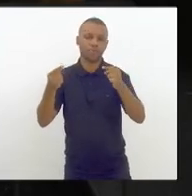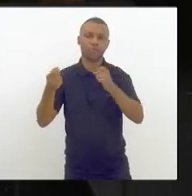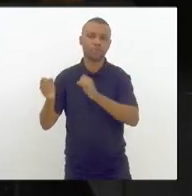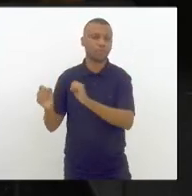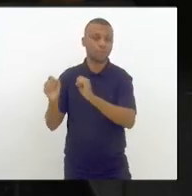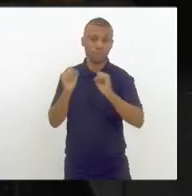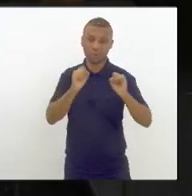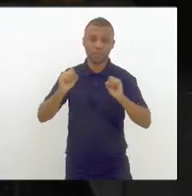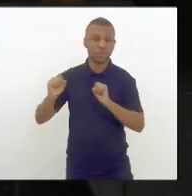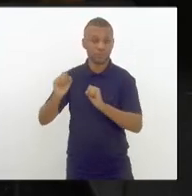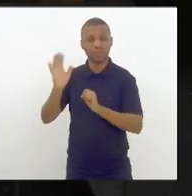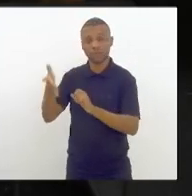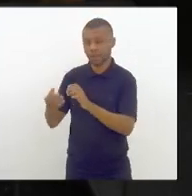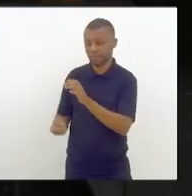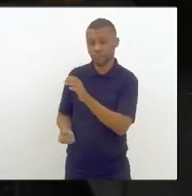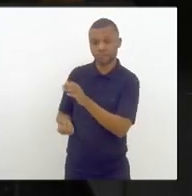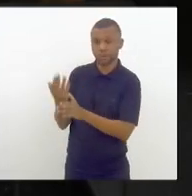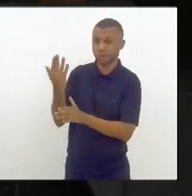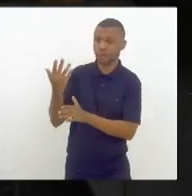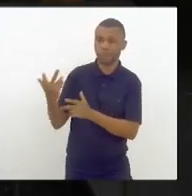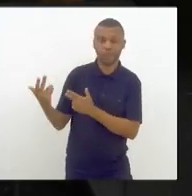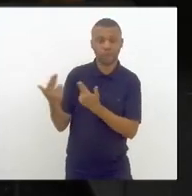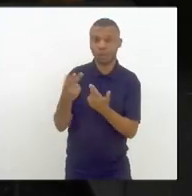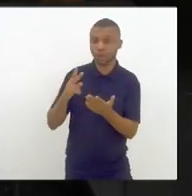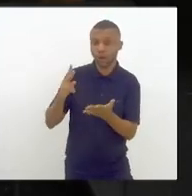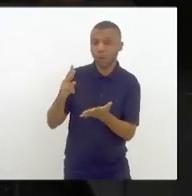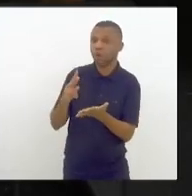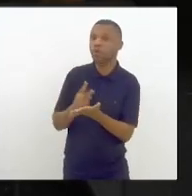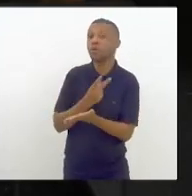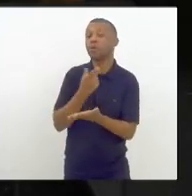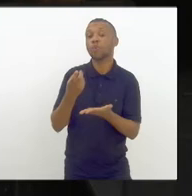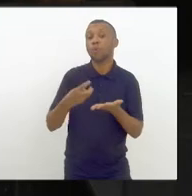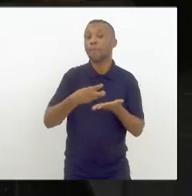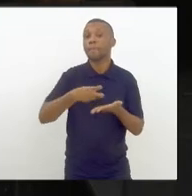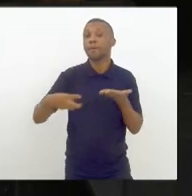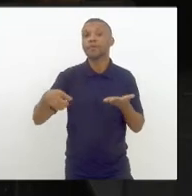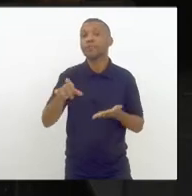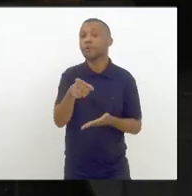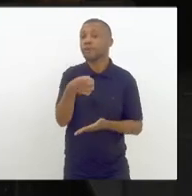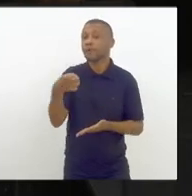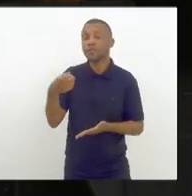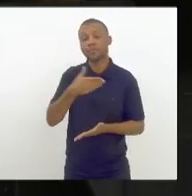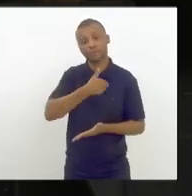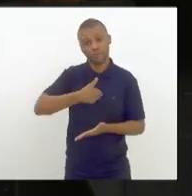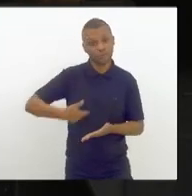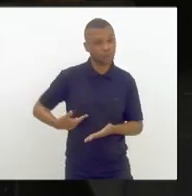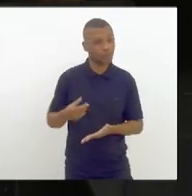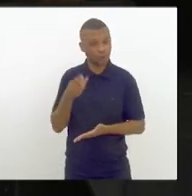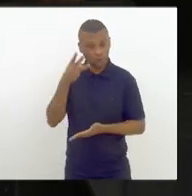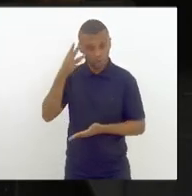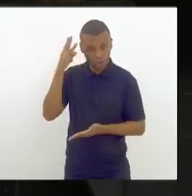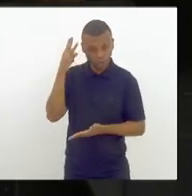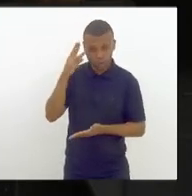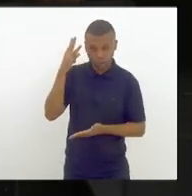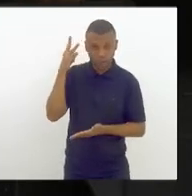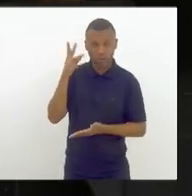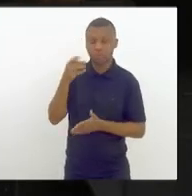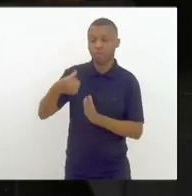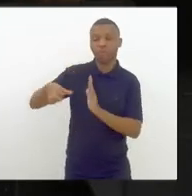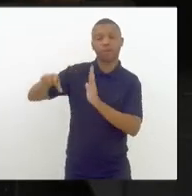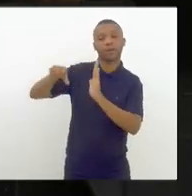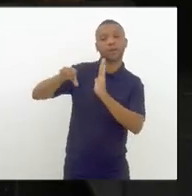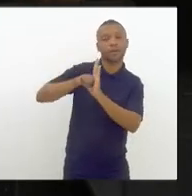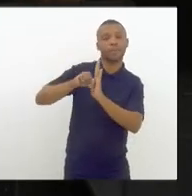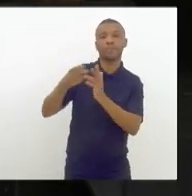a proceder o impeachment do ex-governador Wilson por crime de